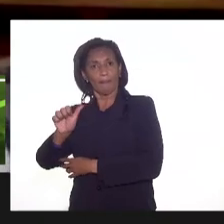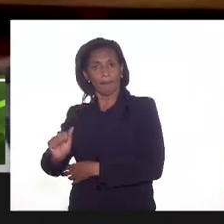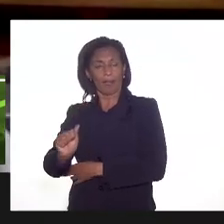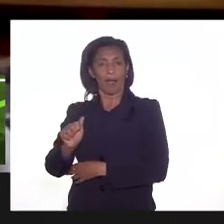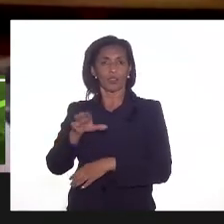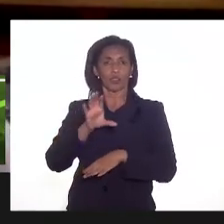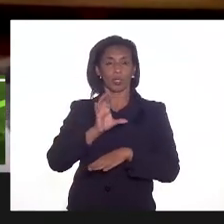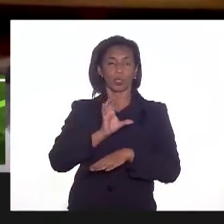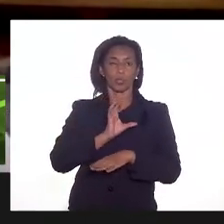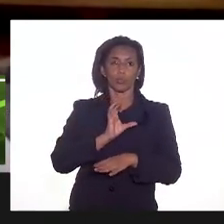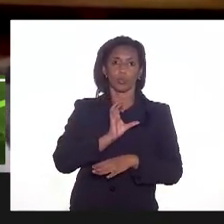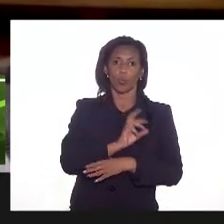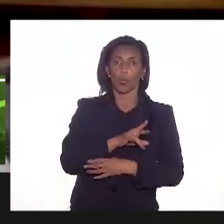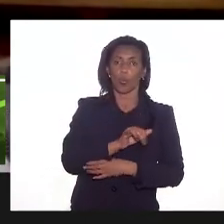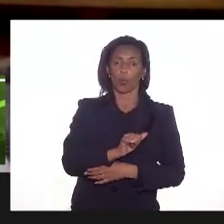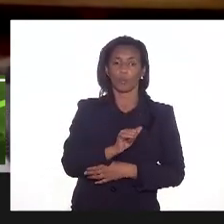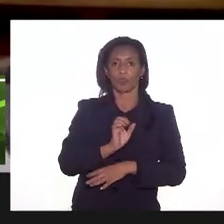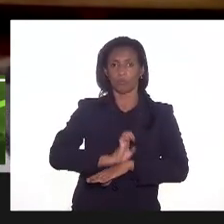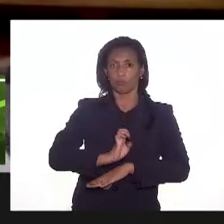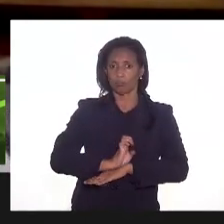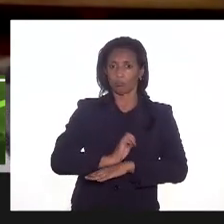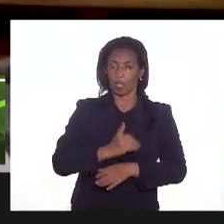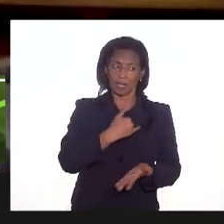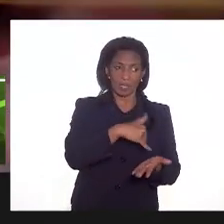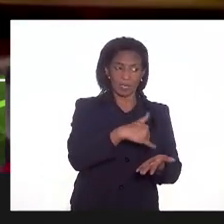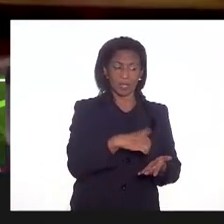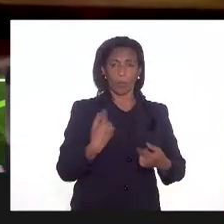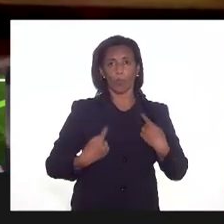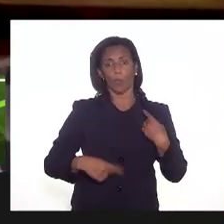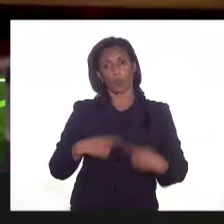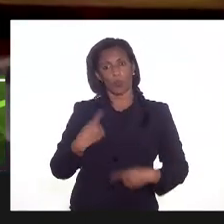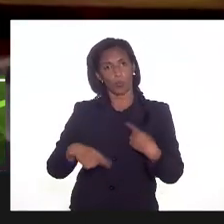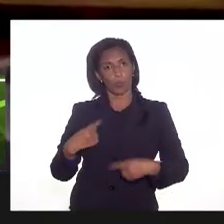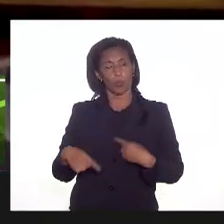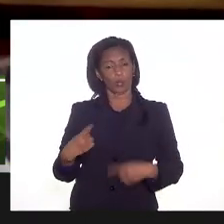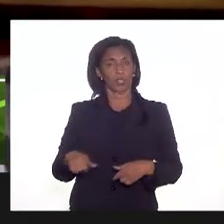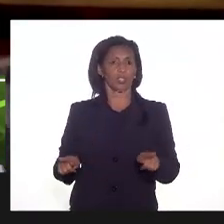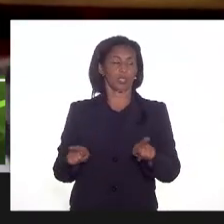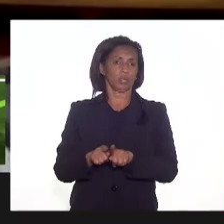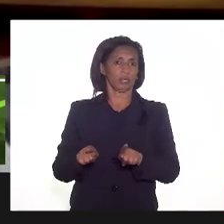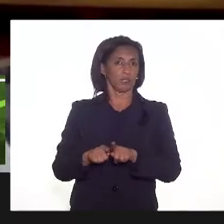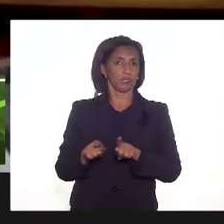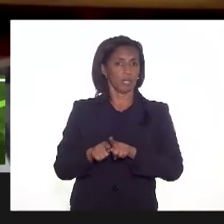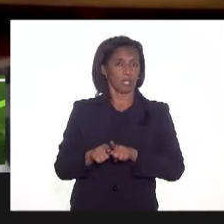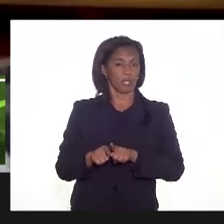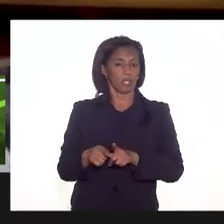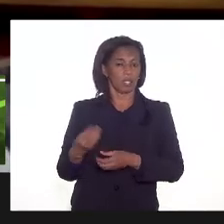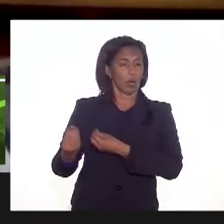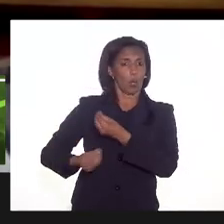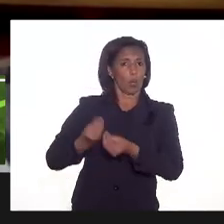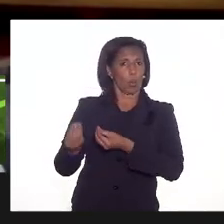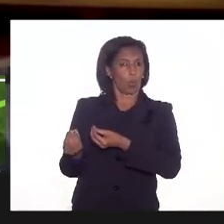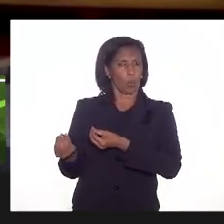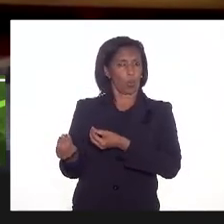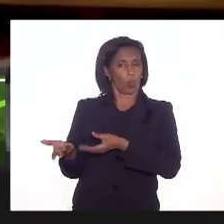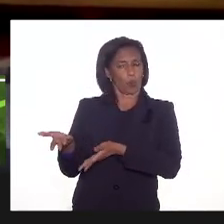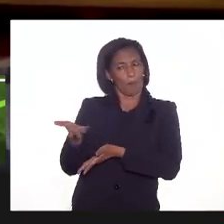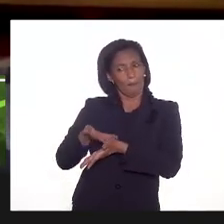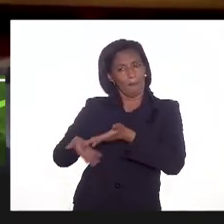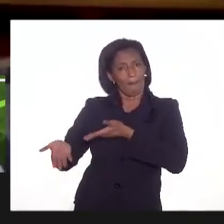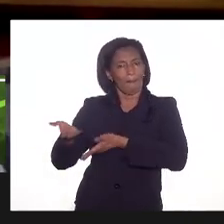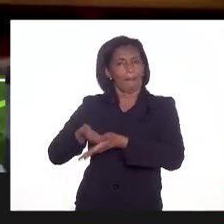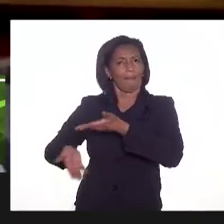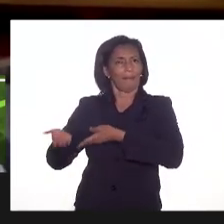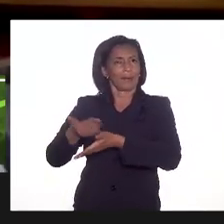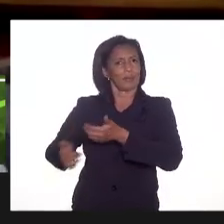Conselho Estadual e a Secretaria, que vai executar a política, né? A gente vê o Conselho como um parceiro na elaboração dessas